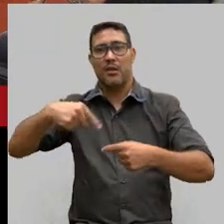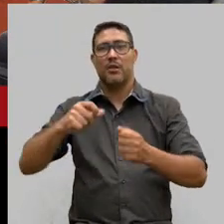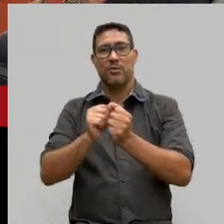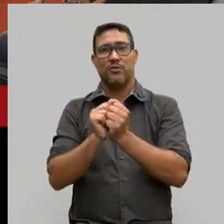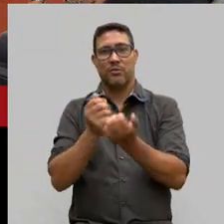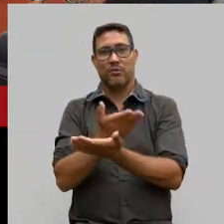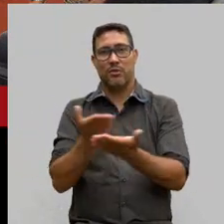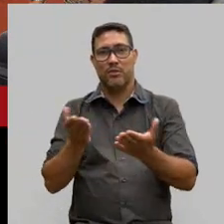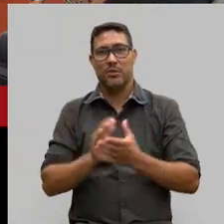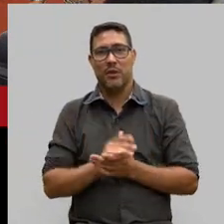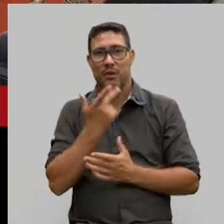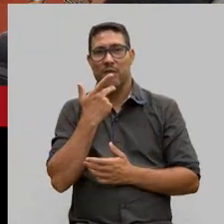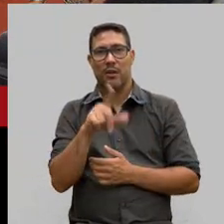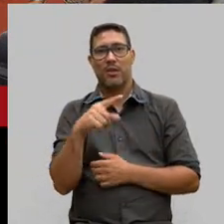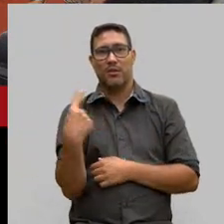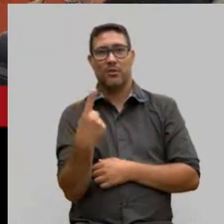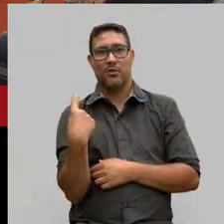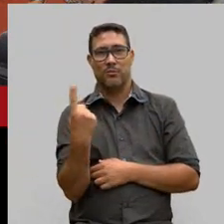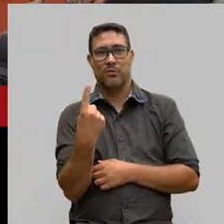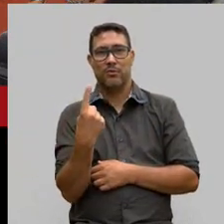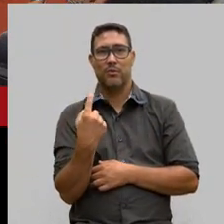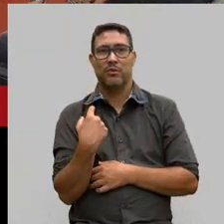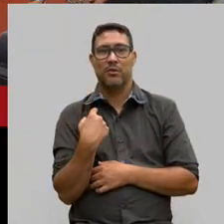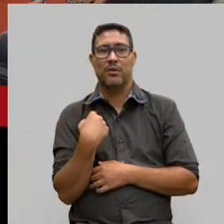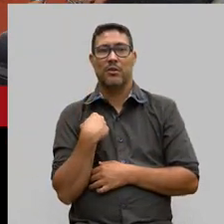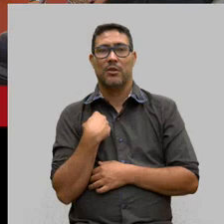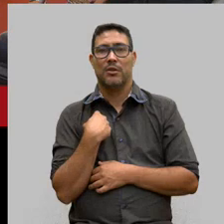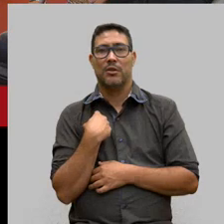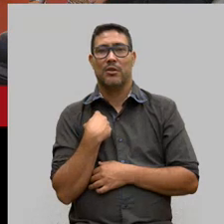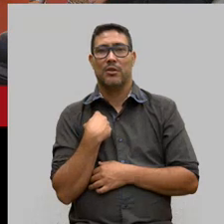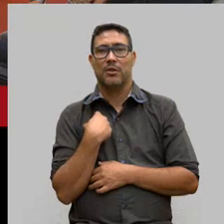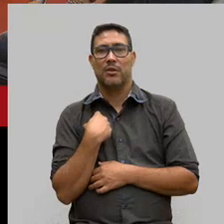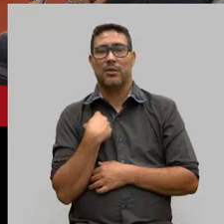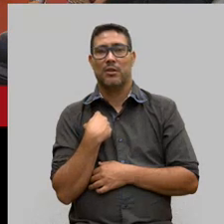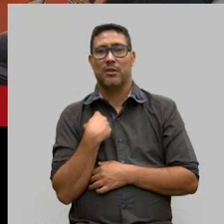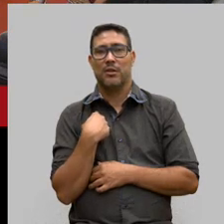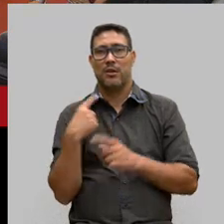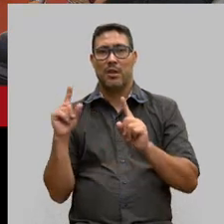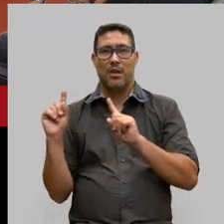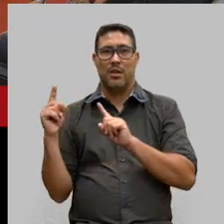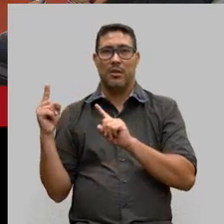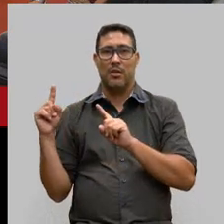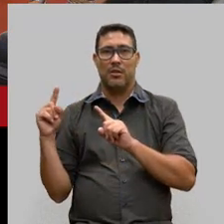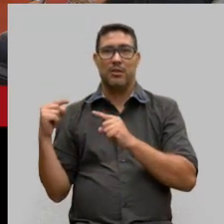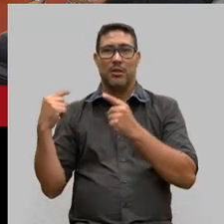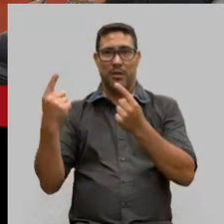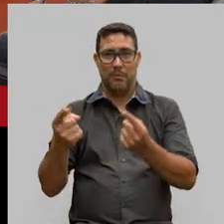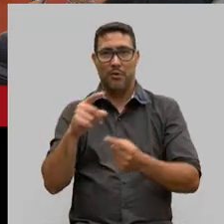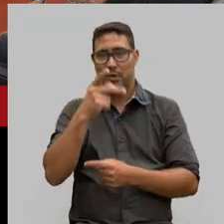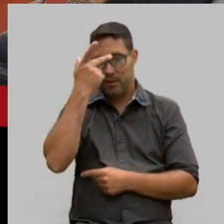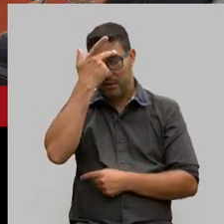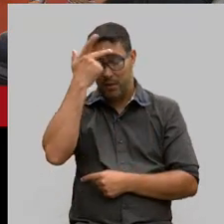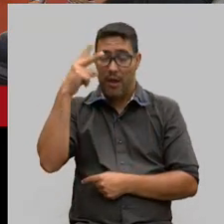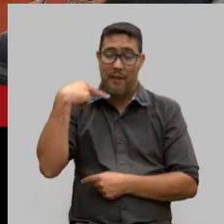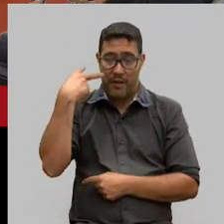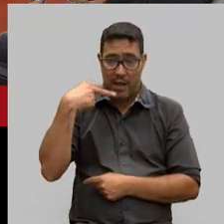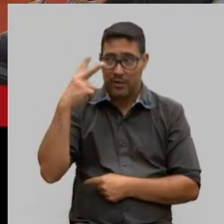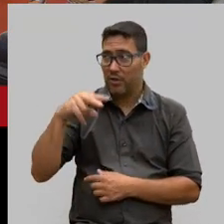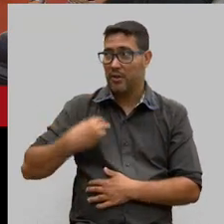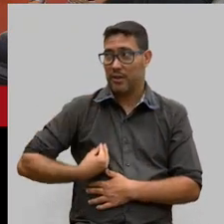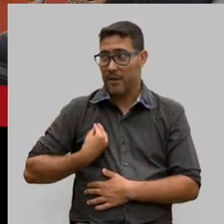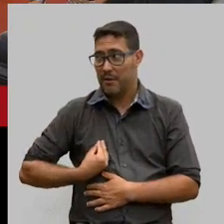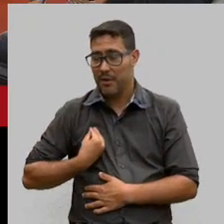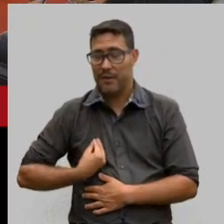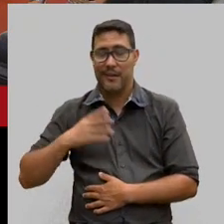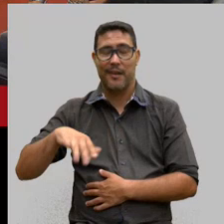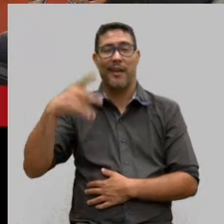falei todo mundo aí depois pessoal o seguinte nós vamos citar eh vereadores que estão presentes os prefeitos tá